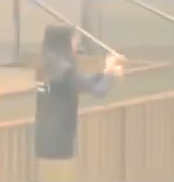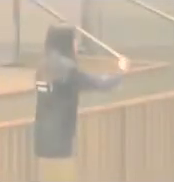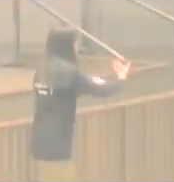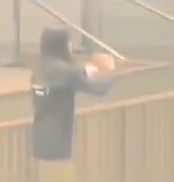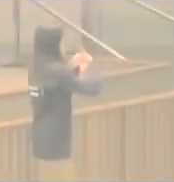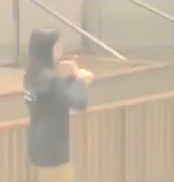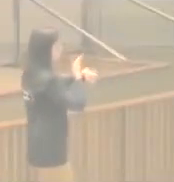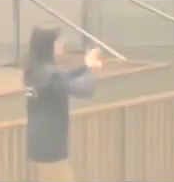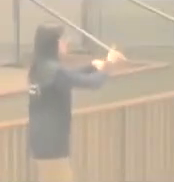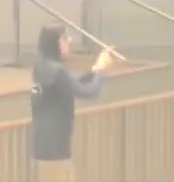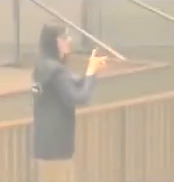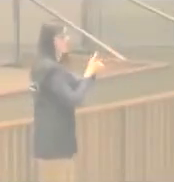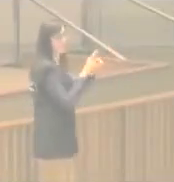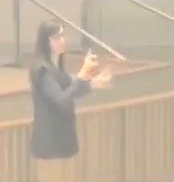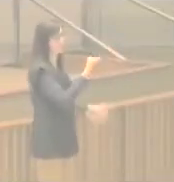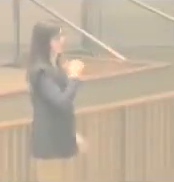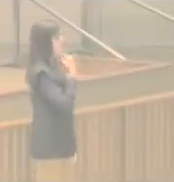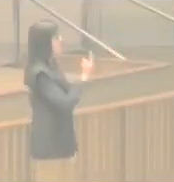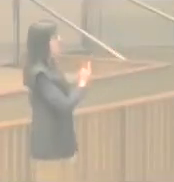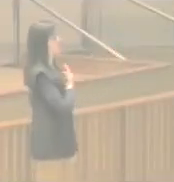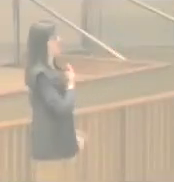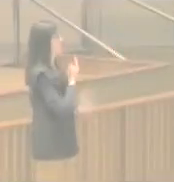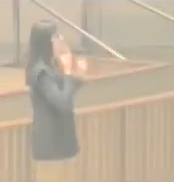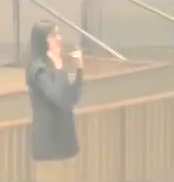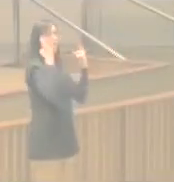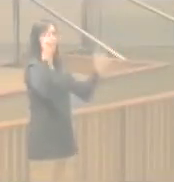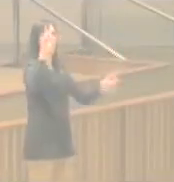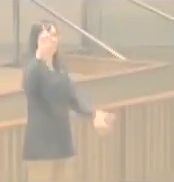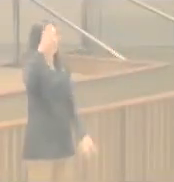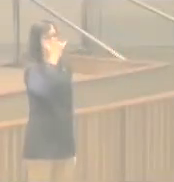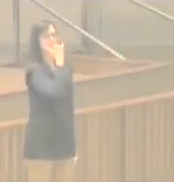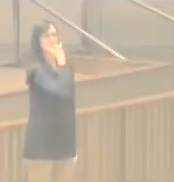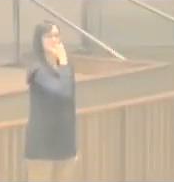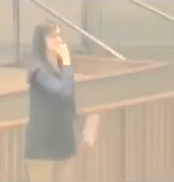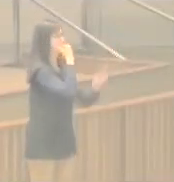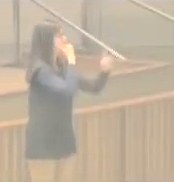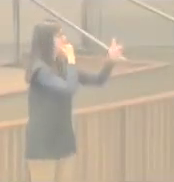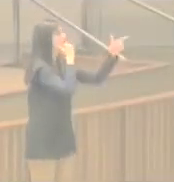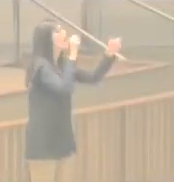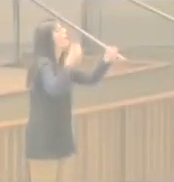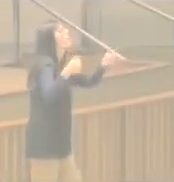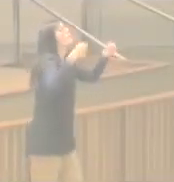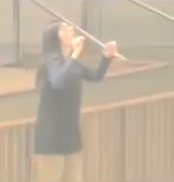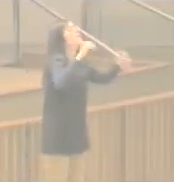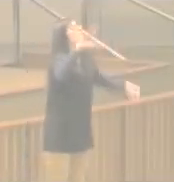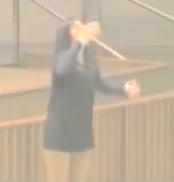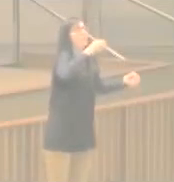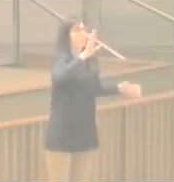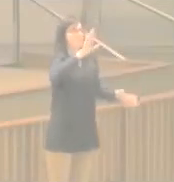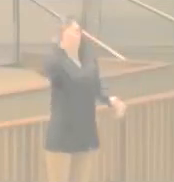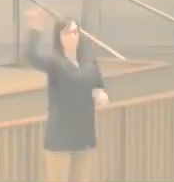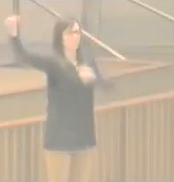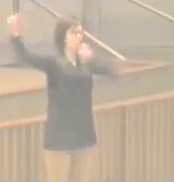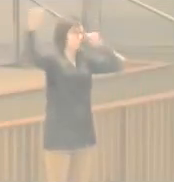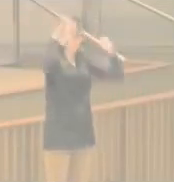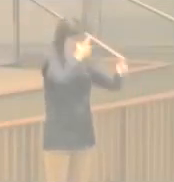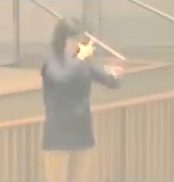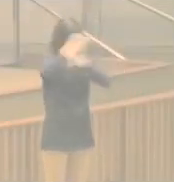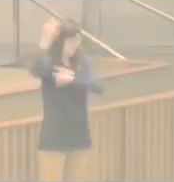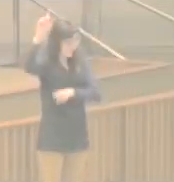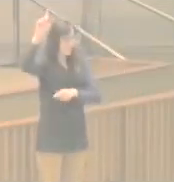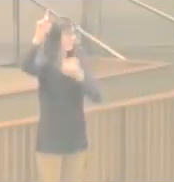Mas sabe, toda vez que a gente está lutando contra Deus, não tem ninguém mais poderoso do que Deus, e não tem como você ganhar essa